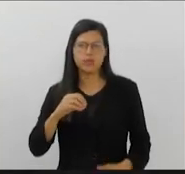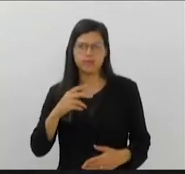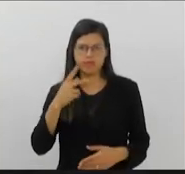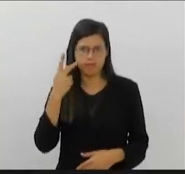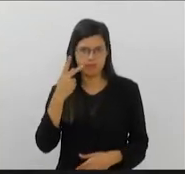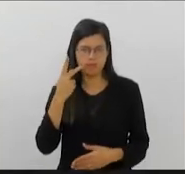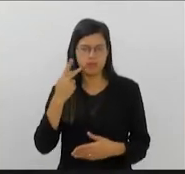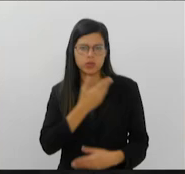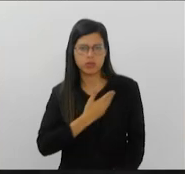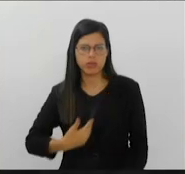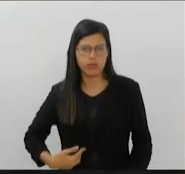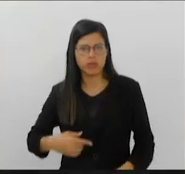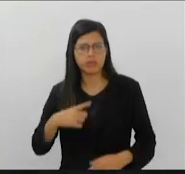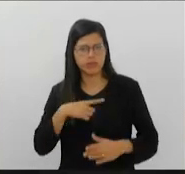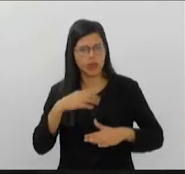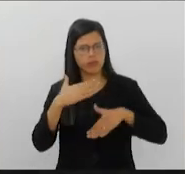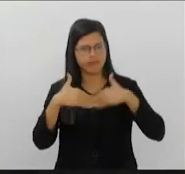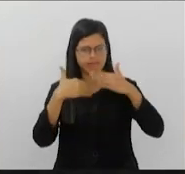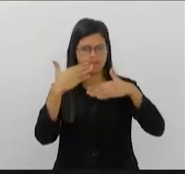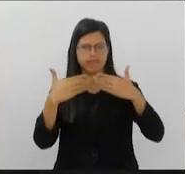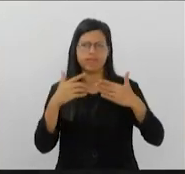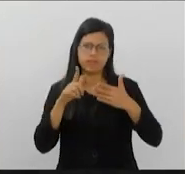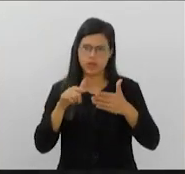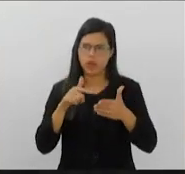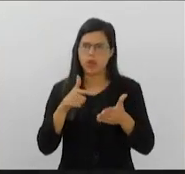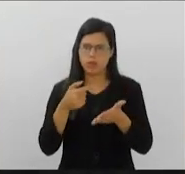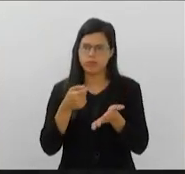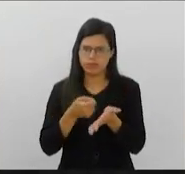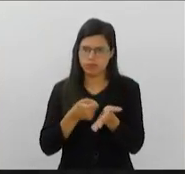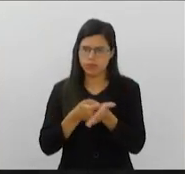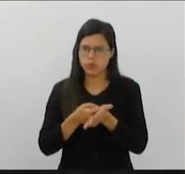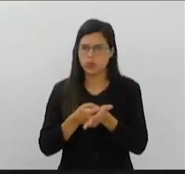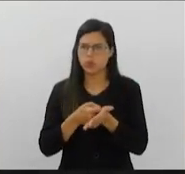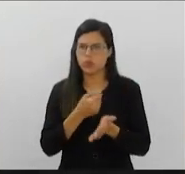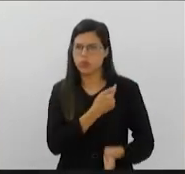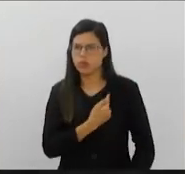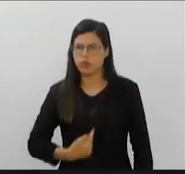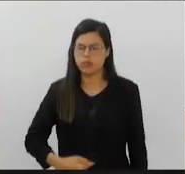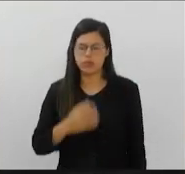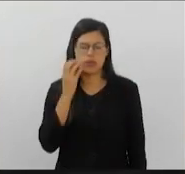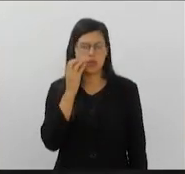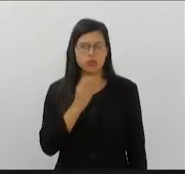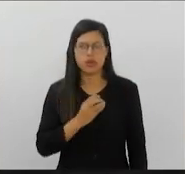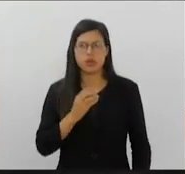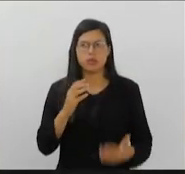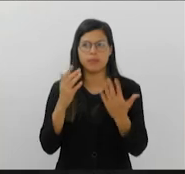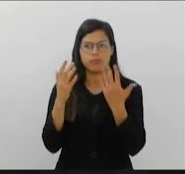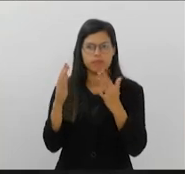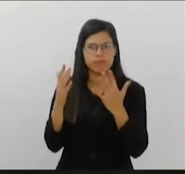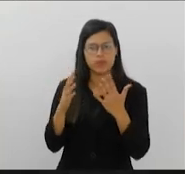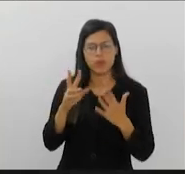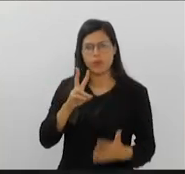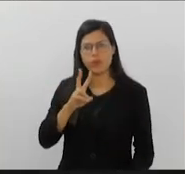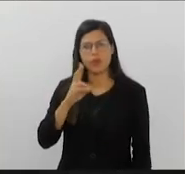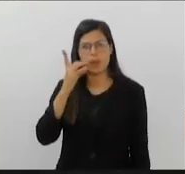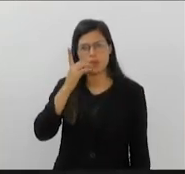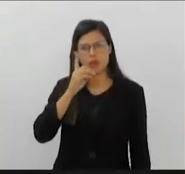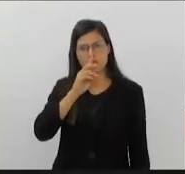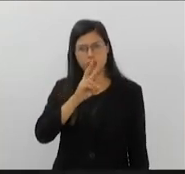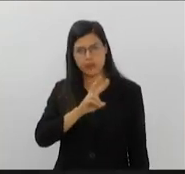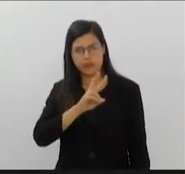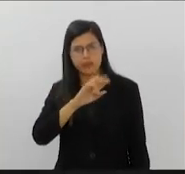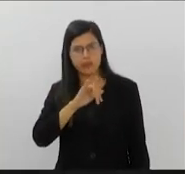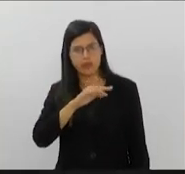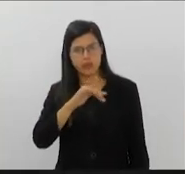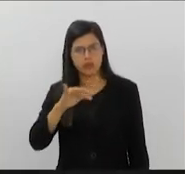governador Cláudio Castro, e tocando ali na superintendência do Luan, e parabenizar o Vinícius por essa iniciativa de criar